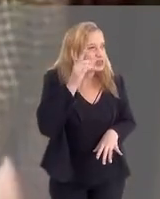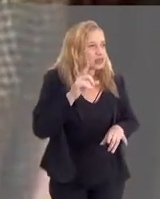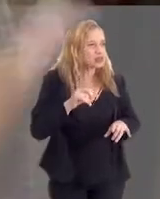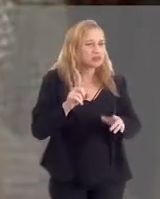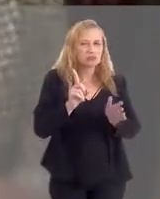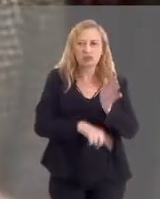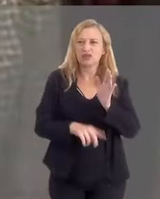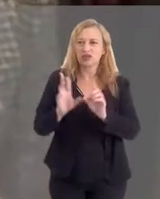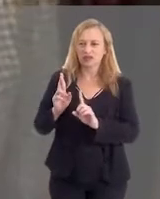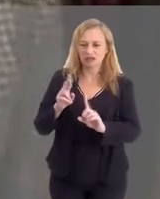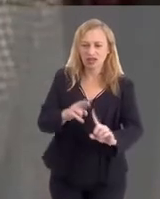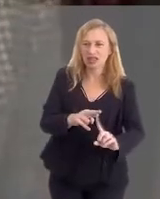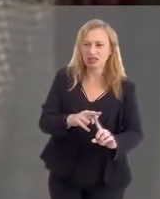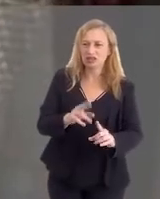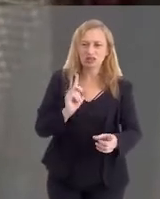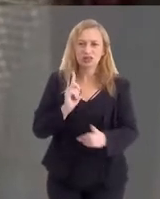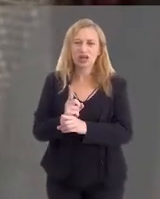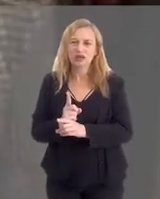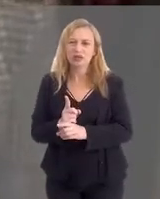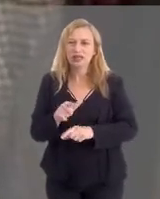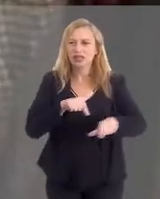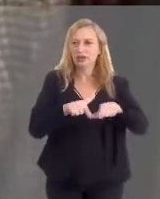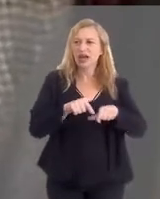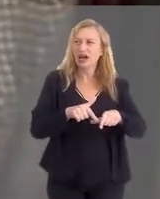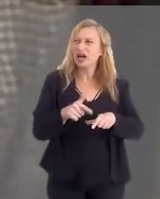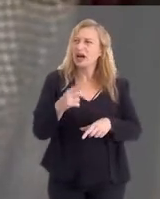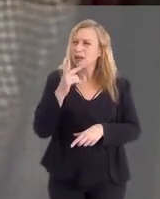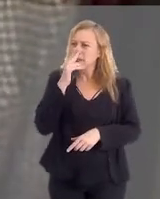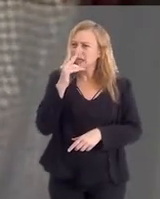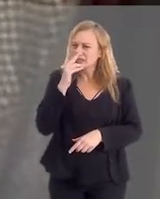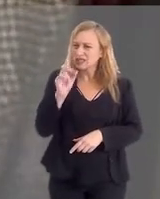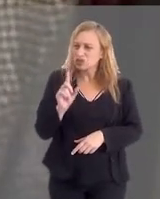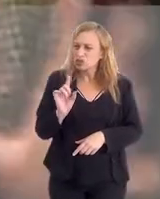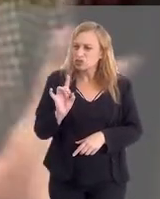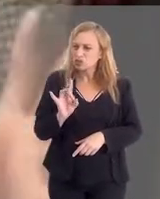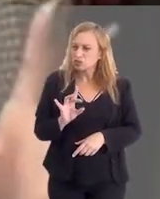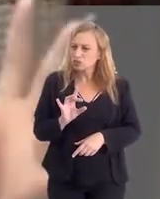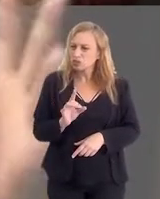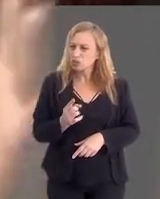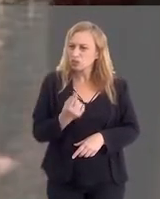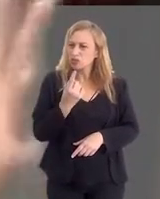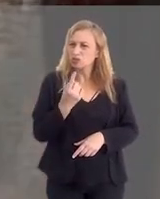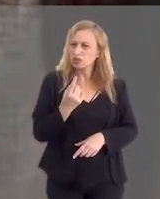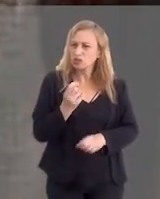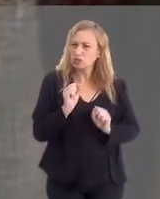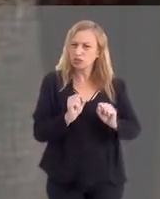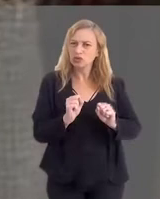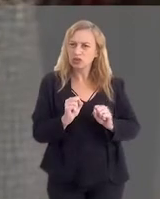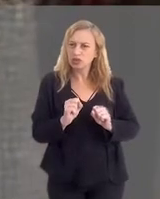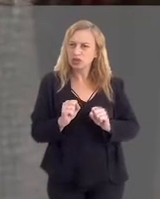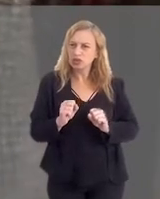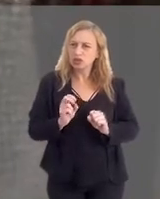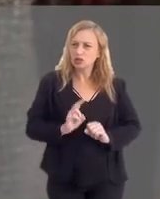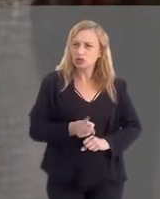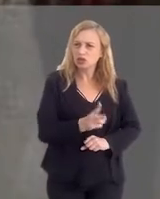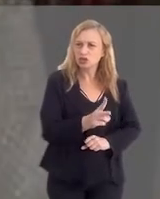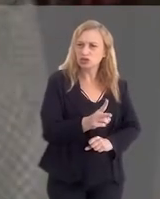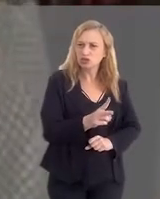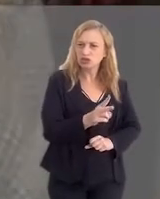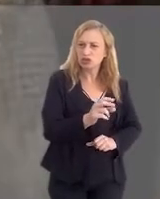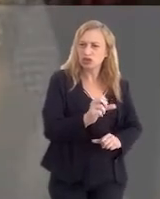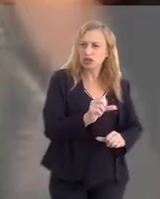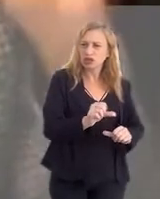aumentava o meu interesse, menos referência eu encontrava para trabalhar nisso. Então, chegou um momento que parecia que a única coisa que eu poderia fazer para ficar nessa